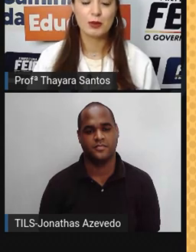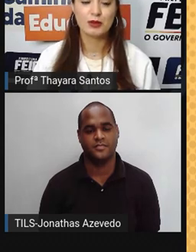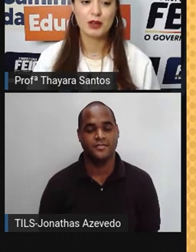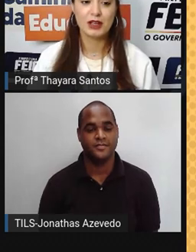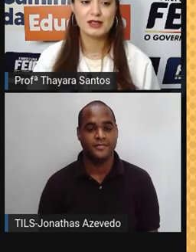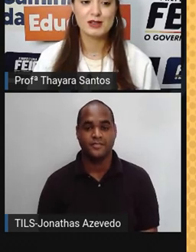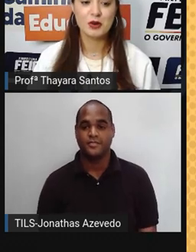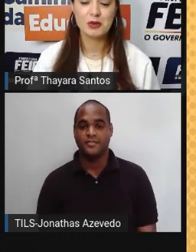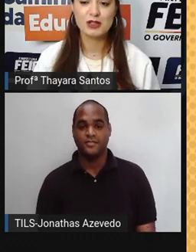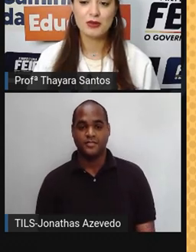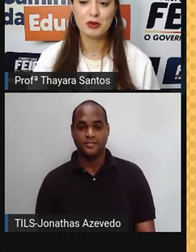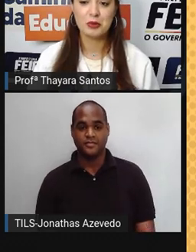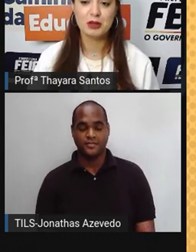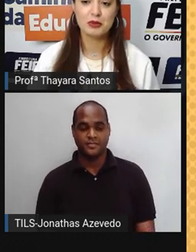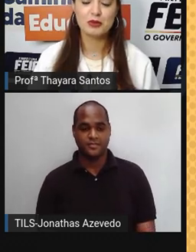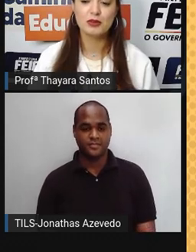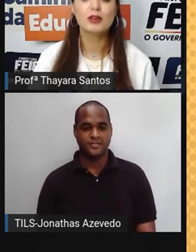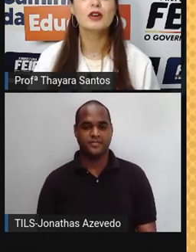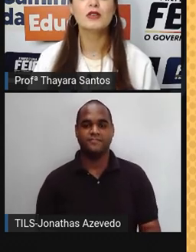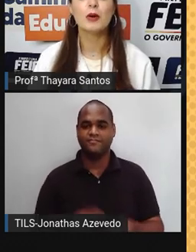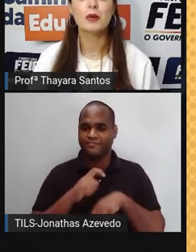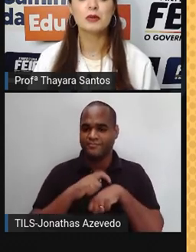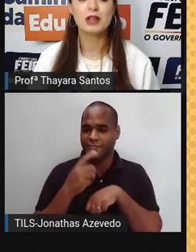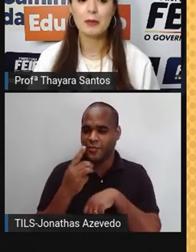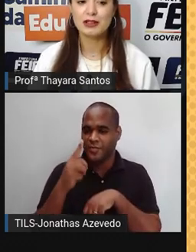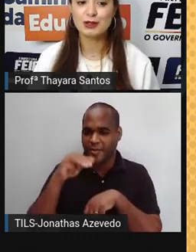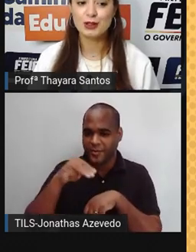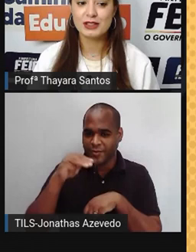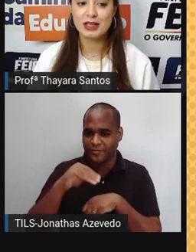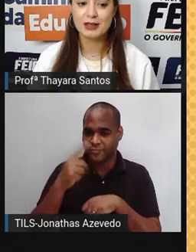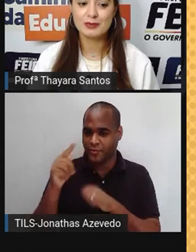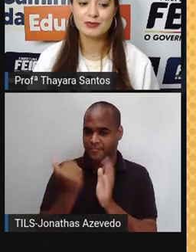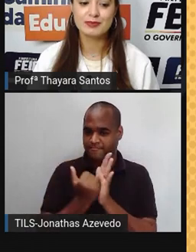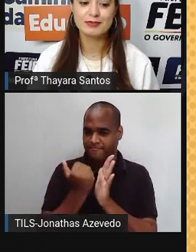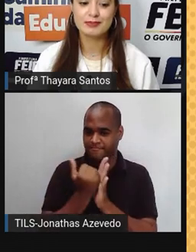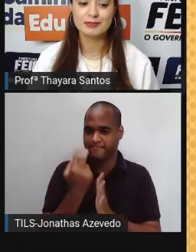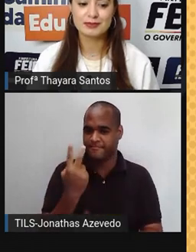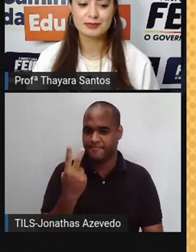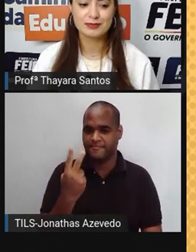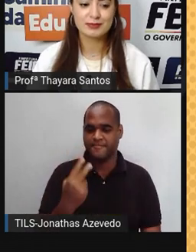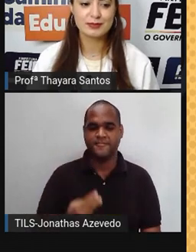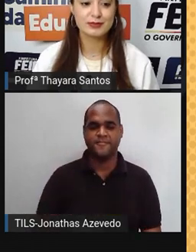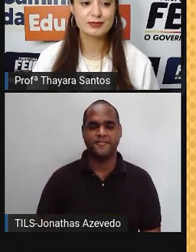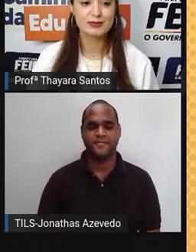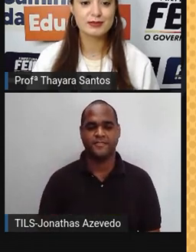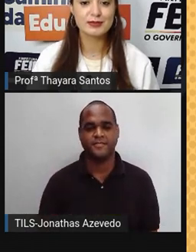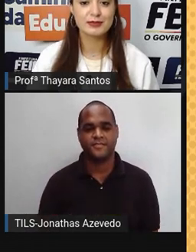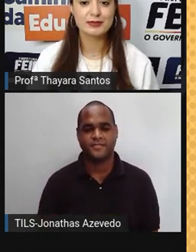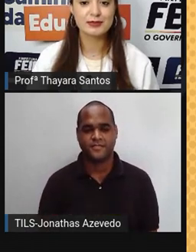o cronômetro reiniciou mas já foi um minuto vamos contar mais dois aí